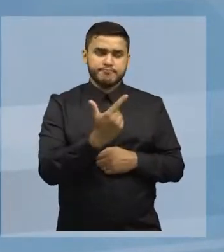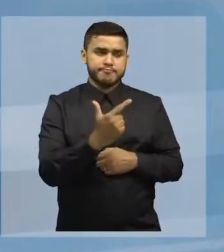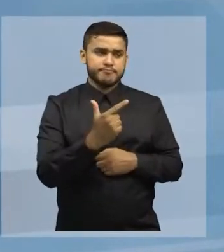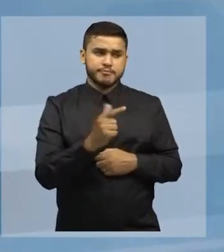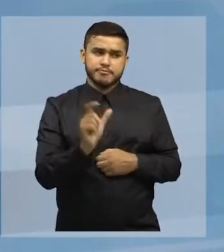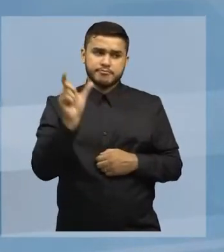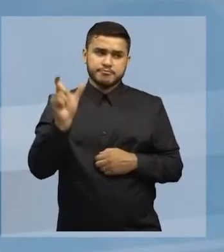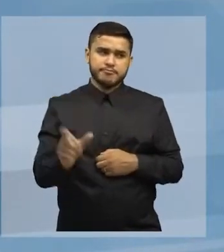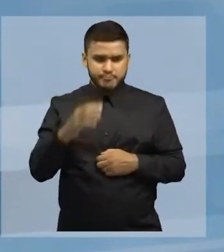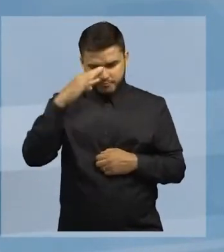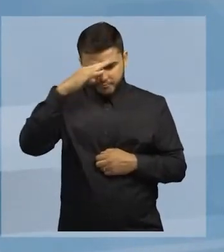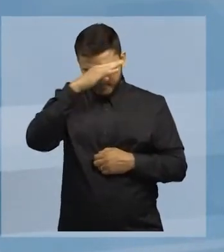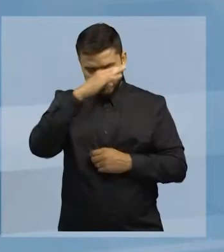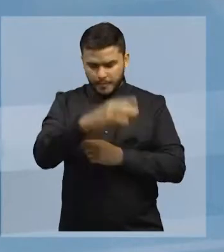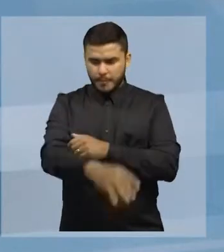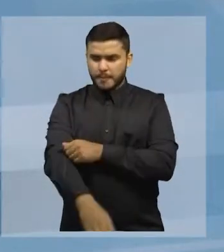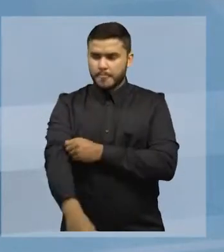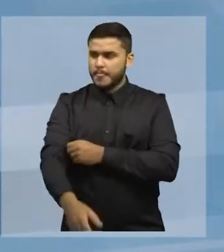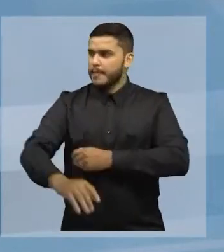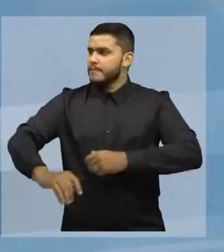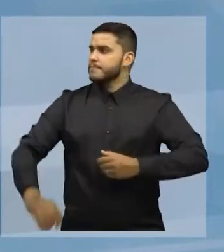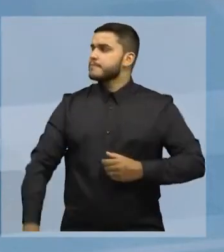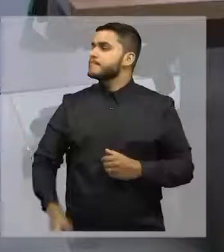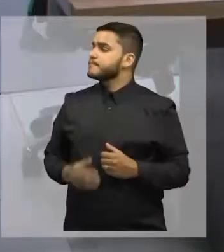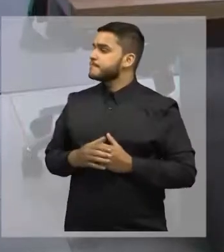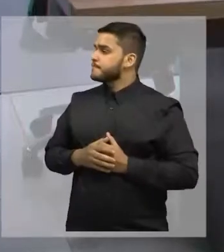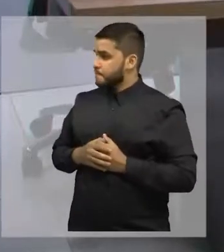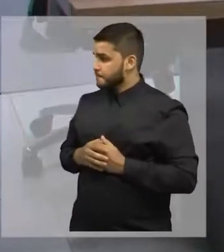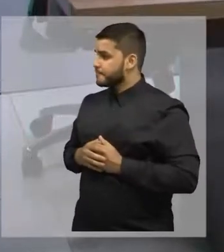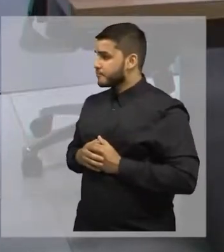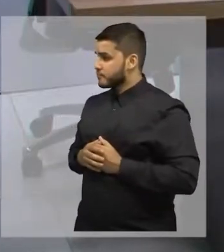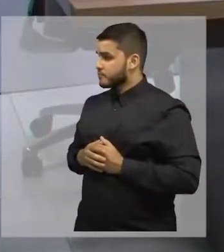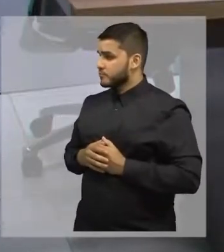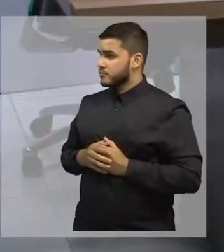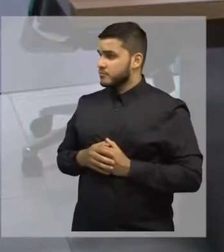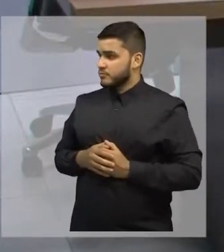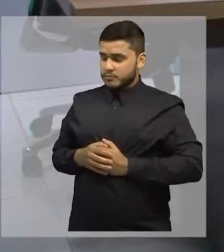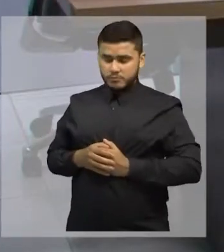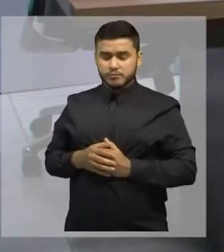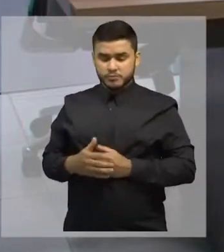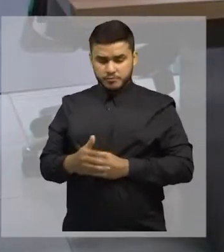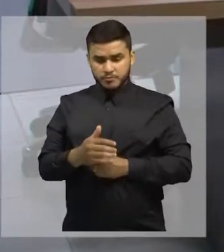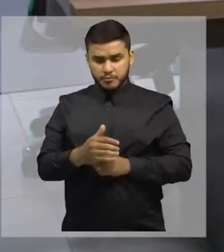população. Olha, eu vou aqui me alinhar àqueles